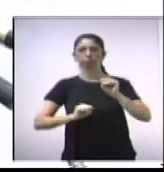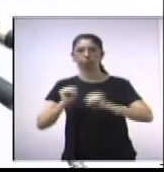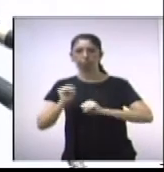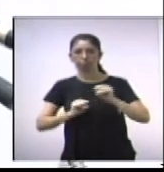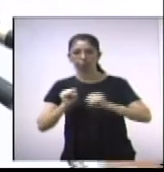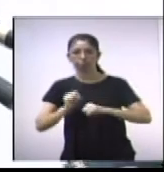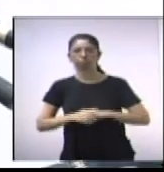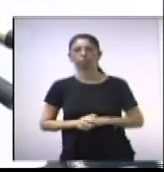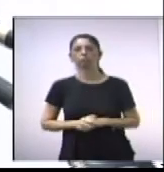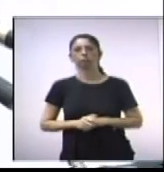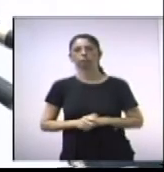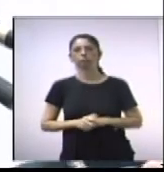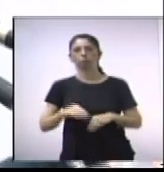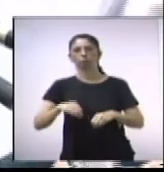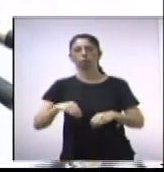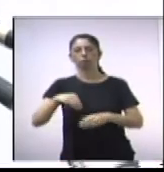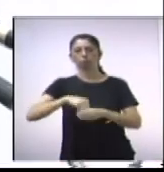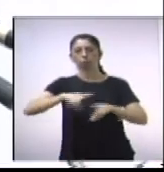aos CREAS.